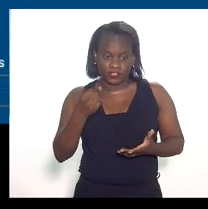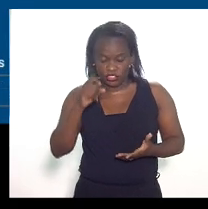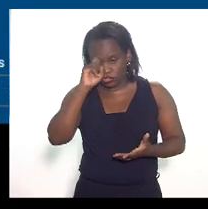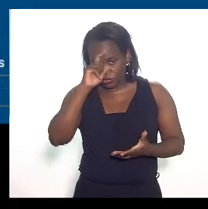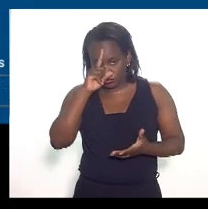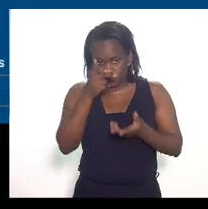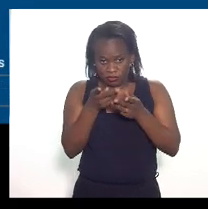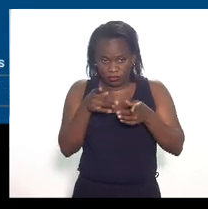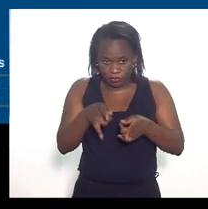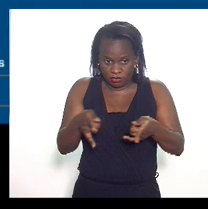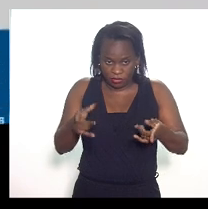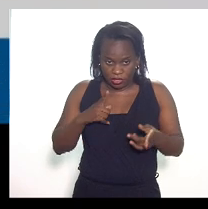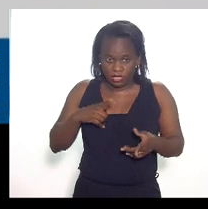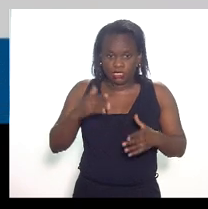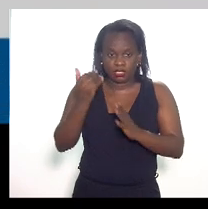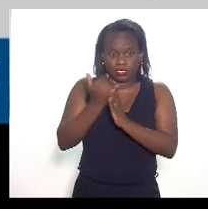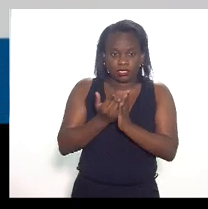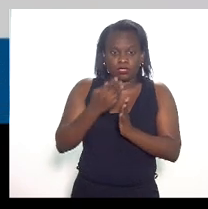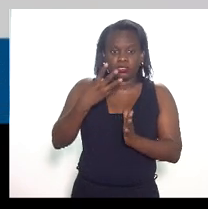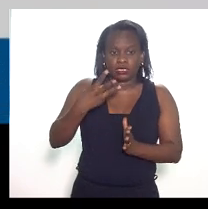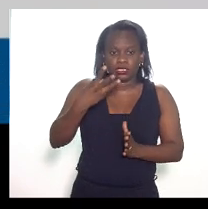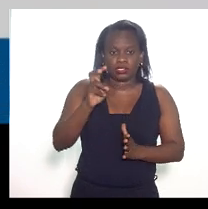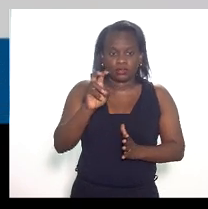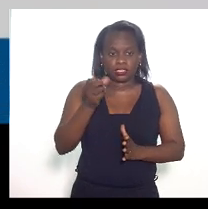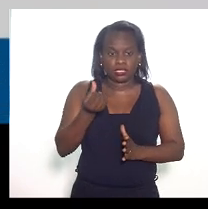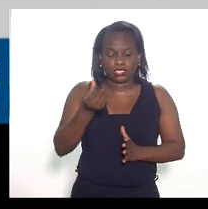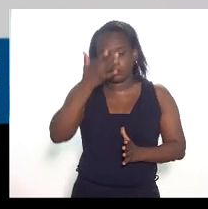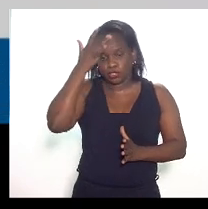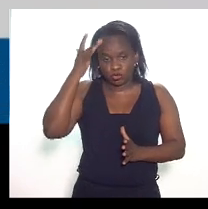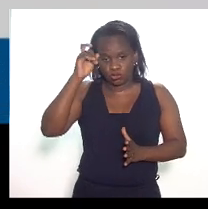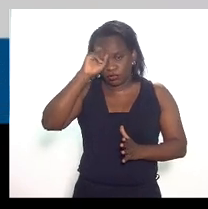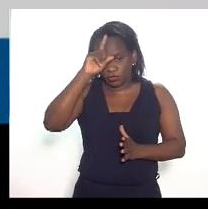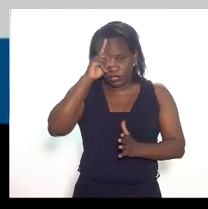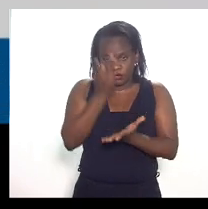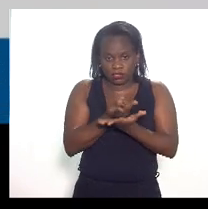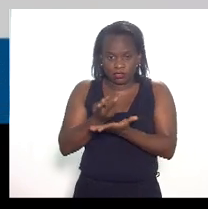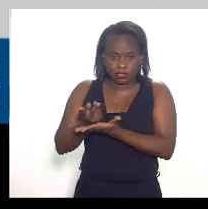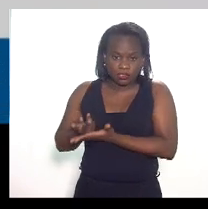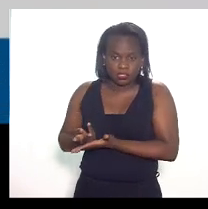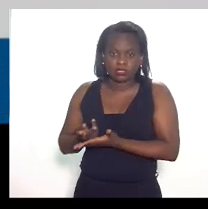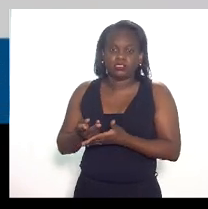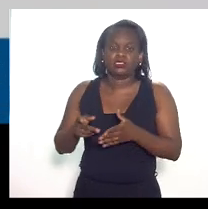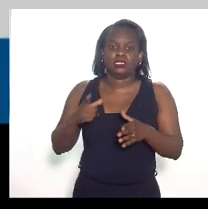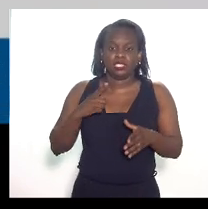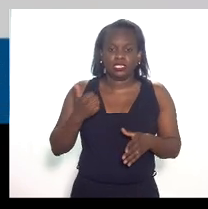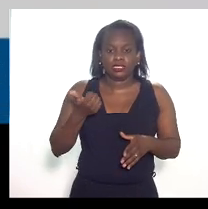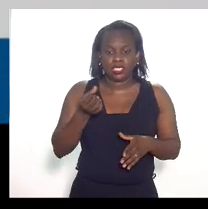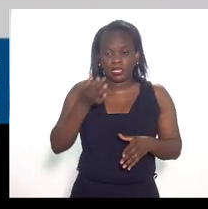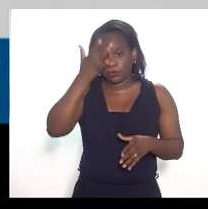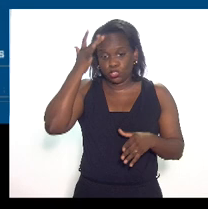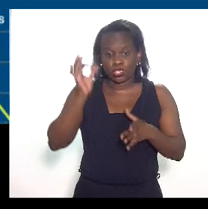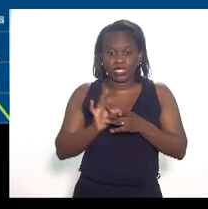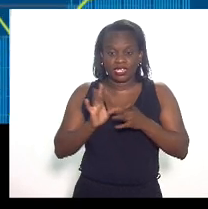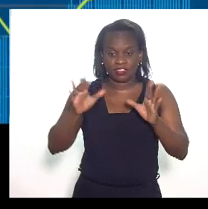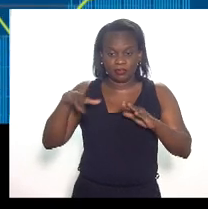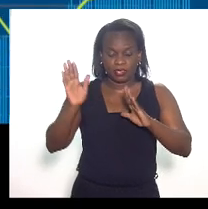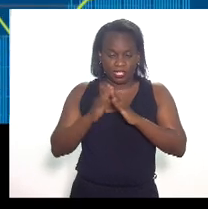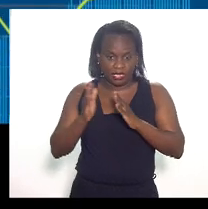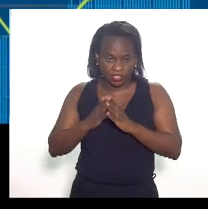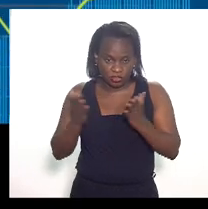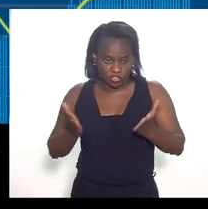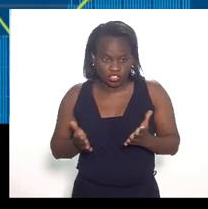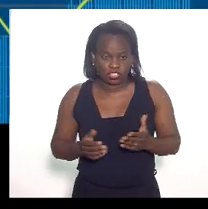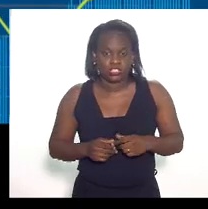356 pacientes, tem uma queda de 4,3% de pacientes hoje, a gente teve 16 altas hospitalares